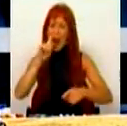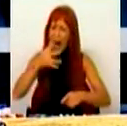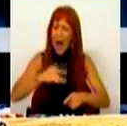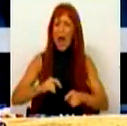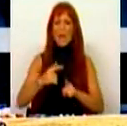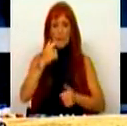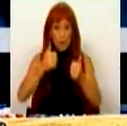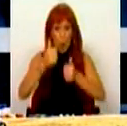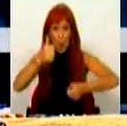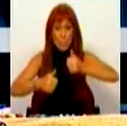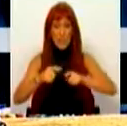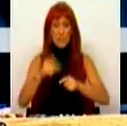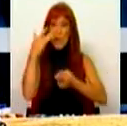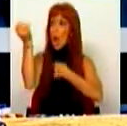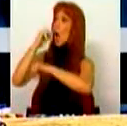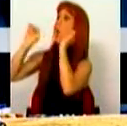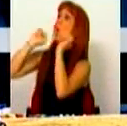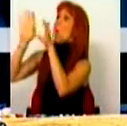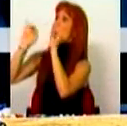ser competitivas a exportar,